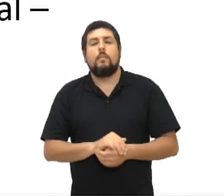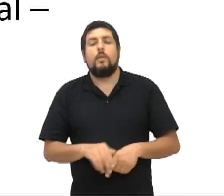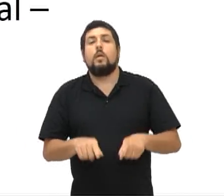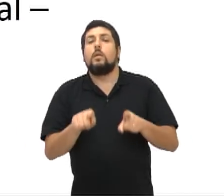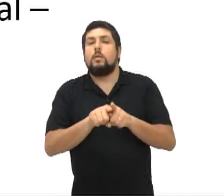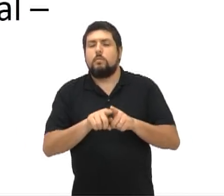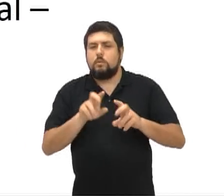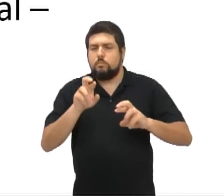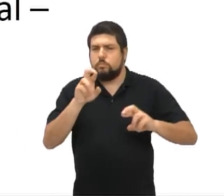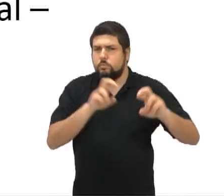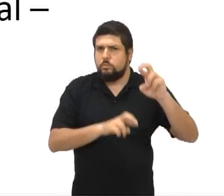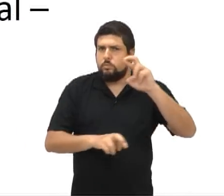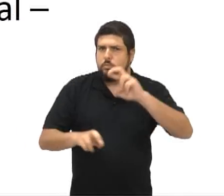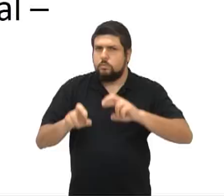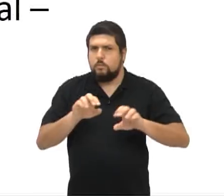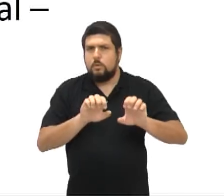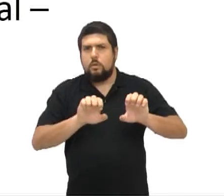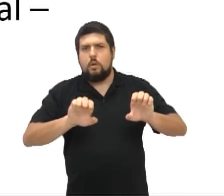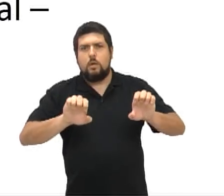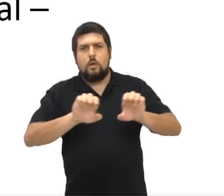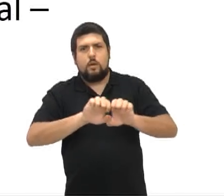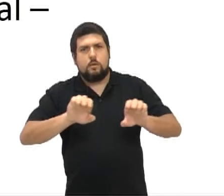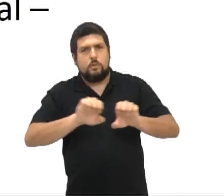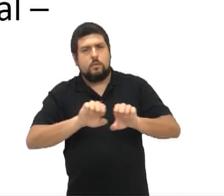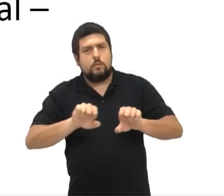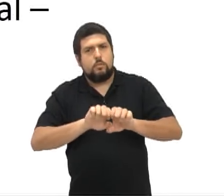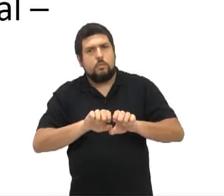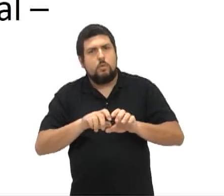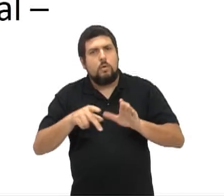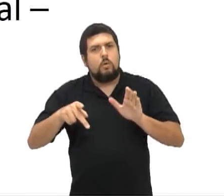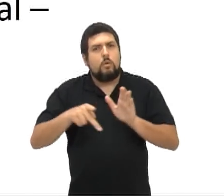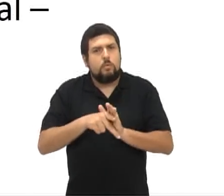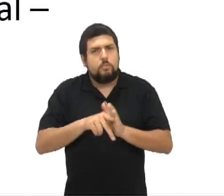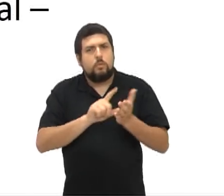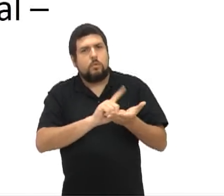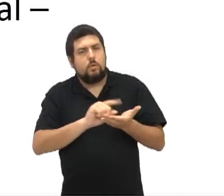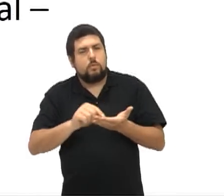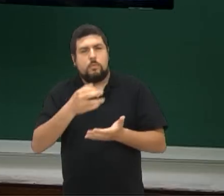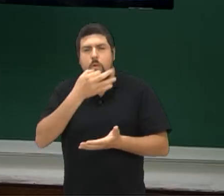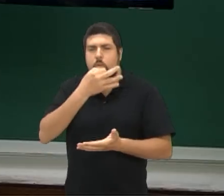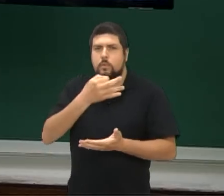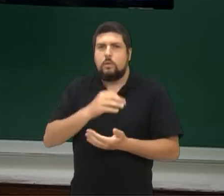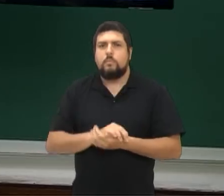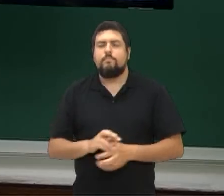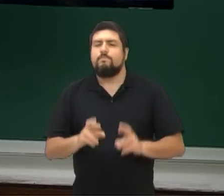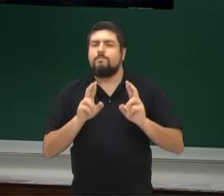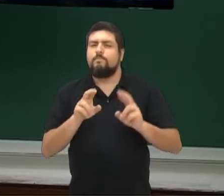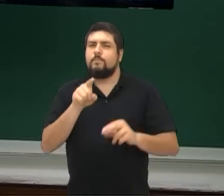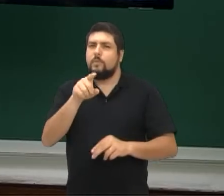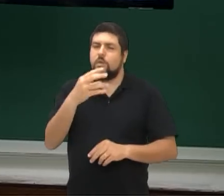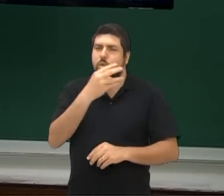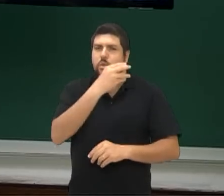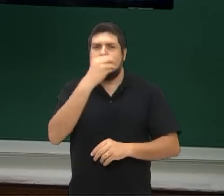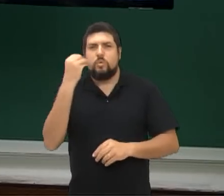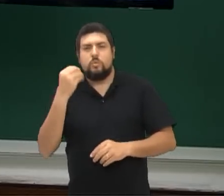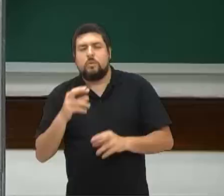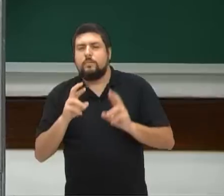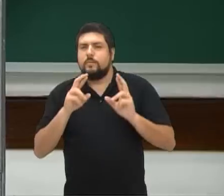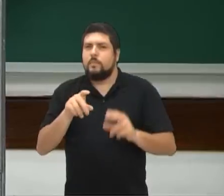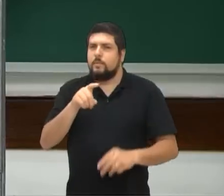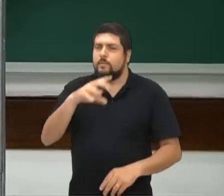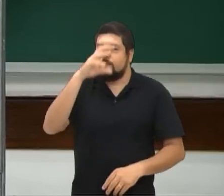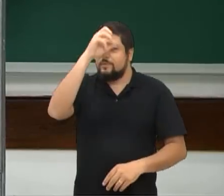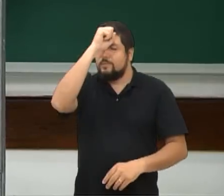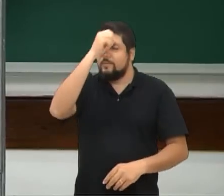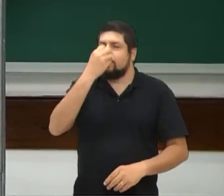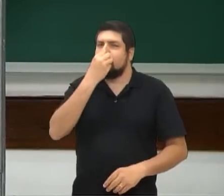também a estrutura do gênero textual artigo de opinião. Espero que você tenha gostado, espero que você tenha aprendido bem,